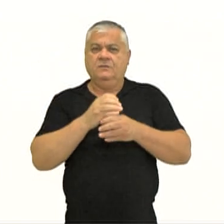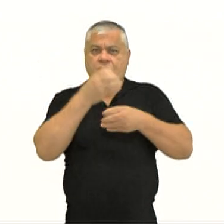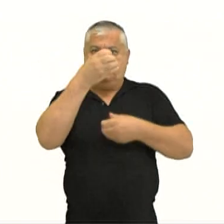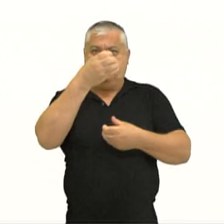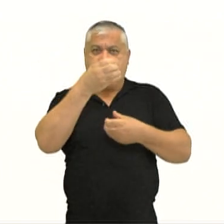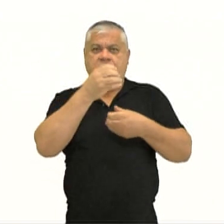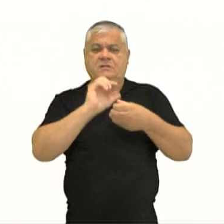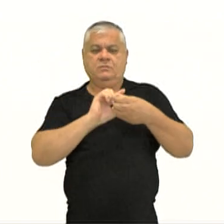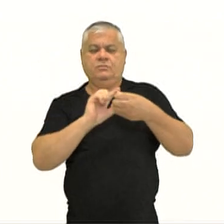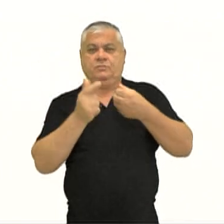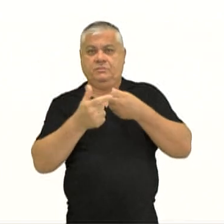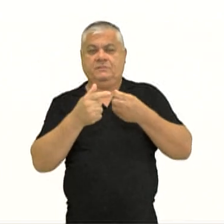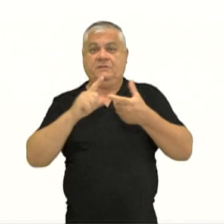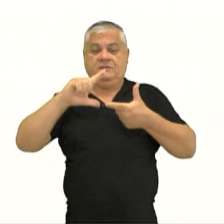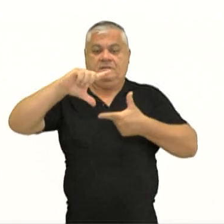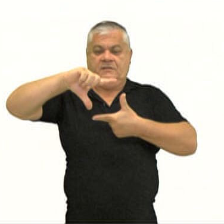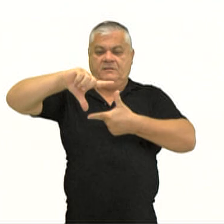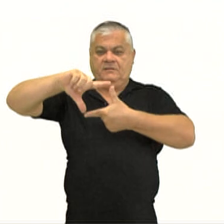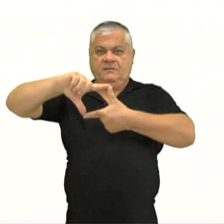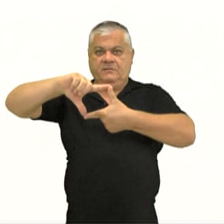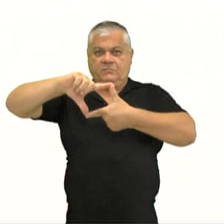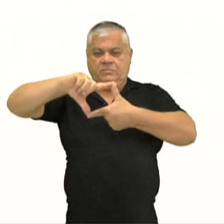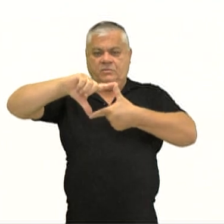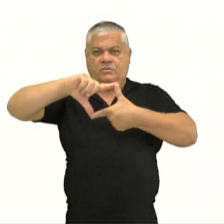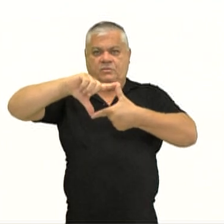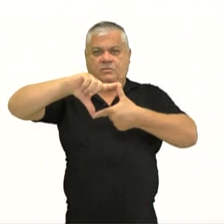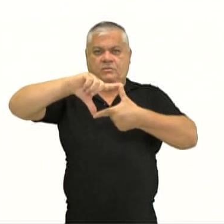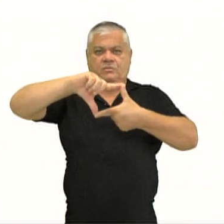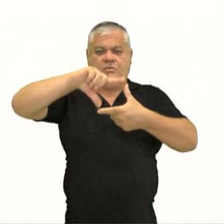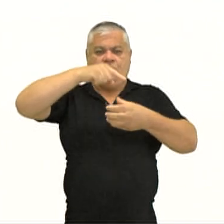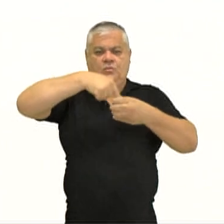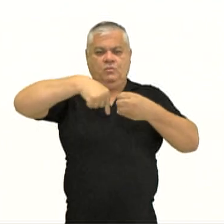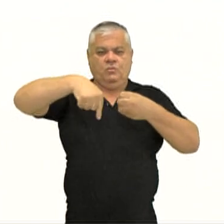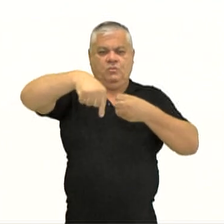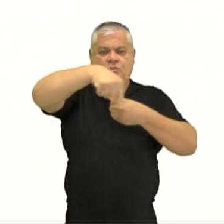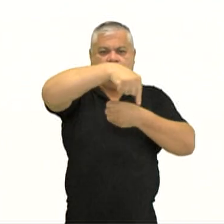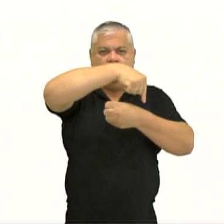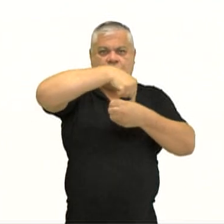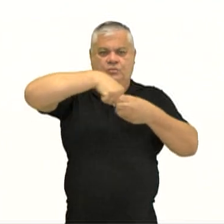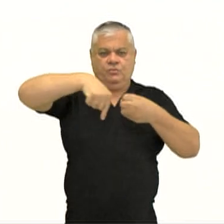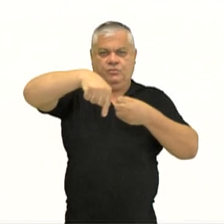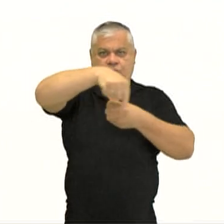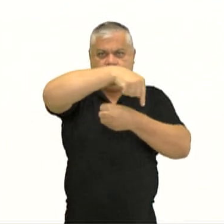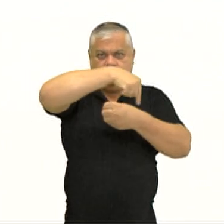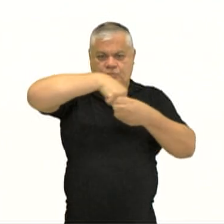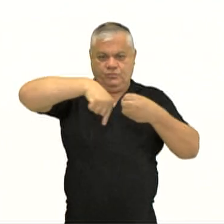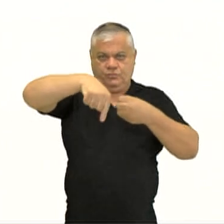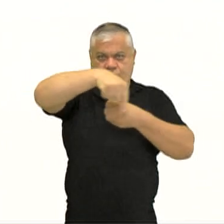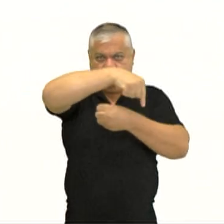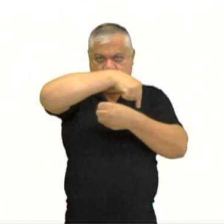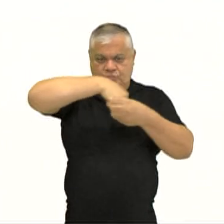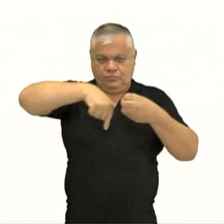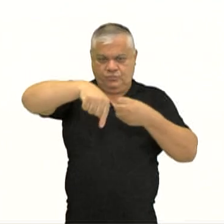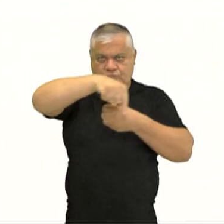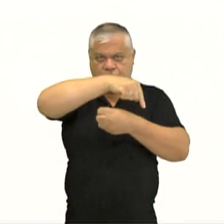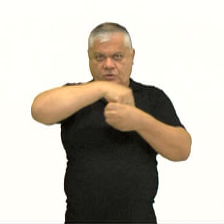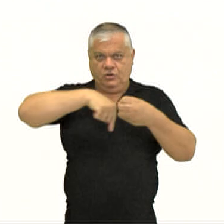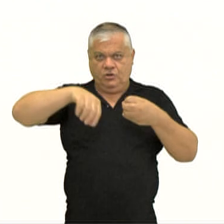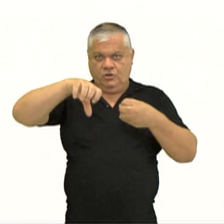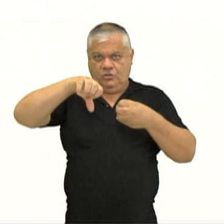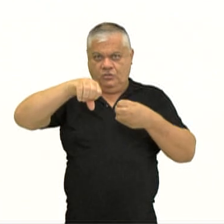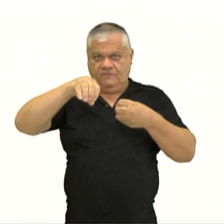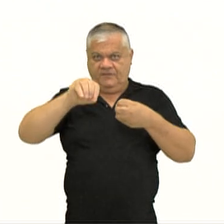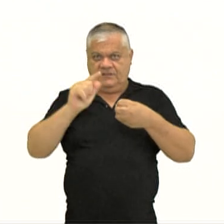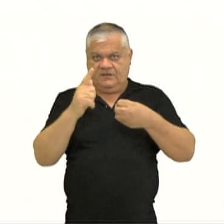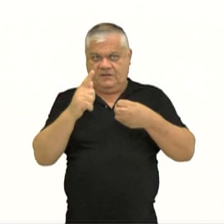um retângulo que ele vai girar em torno de um eixo. Se esse eixo formar 90 graus com